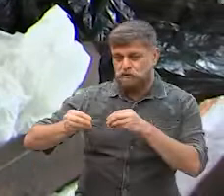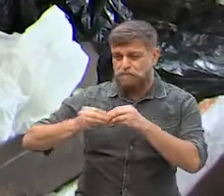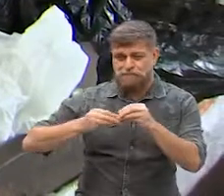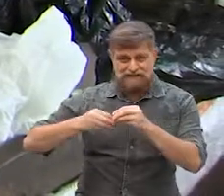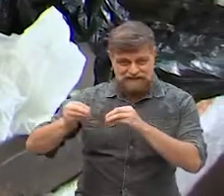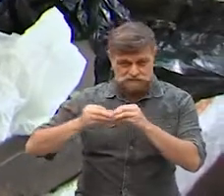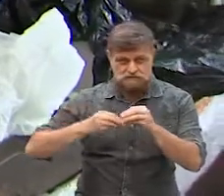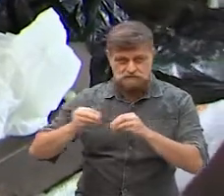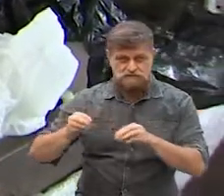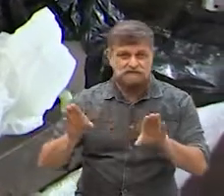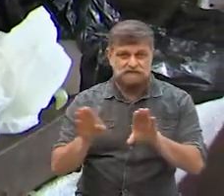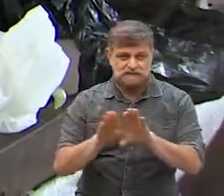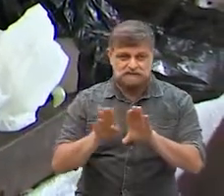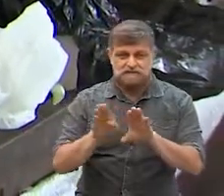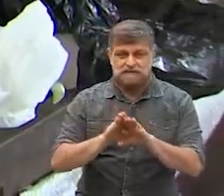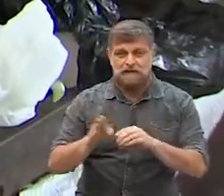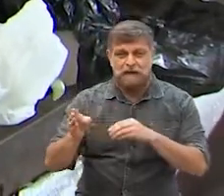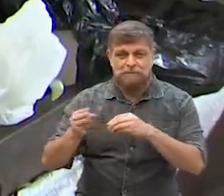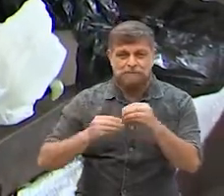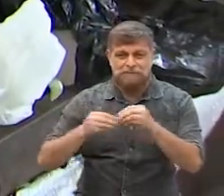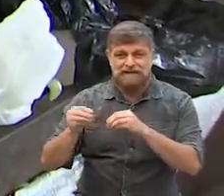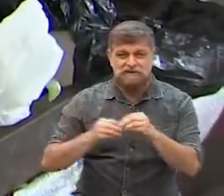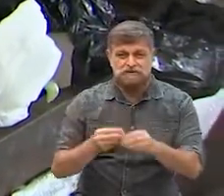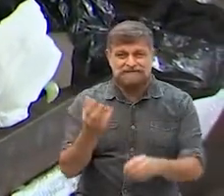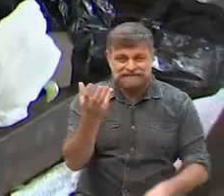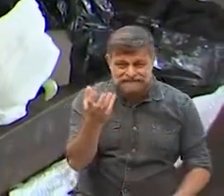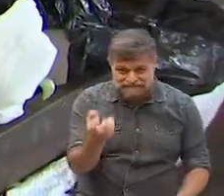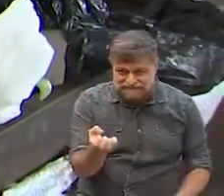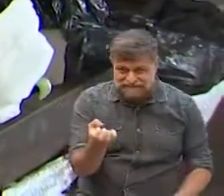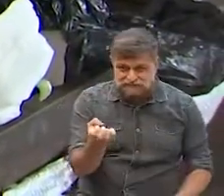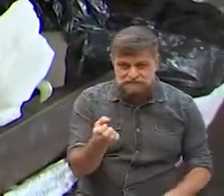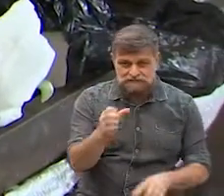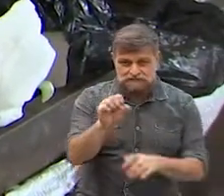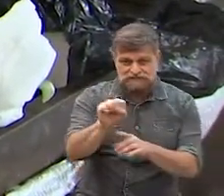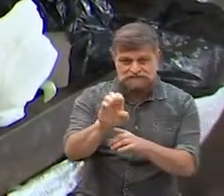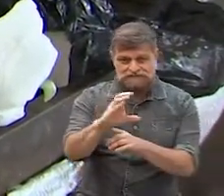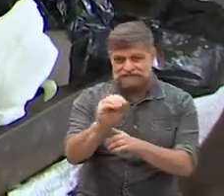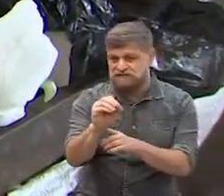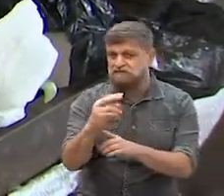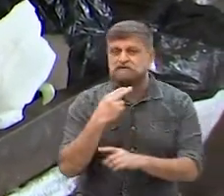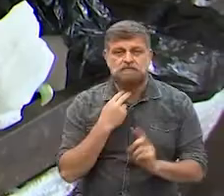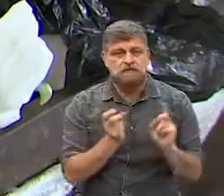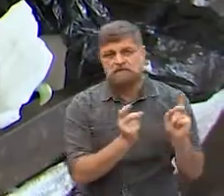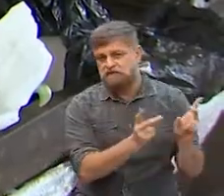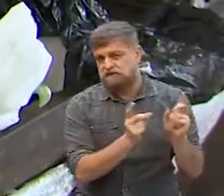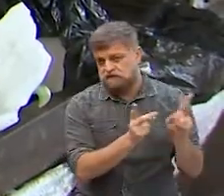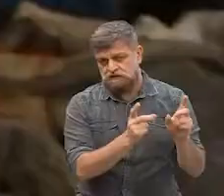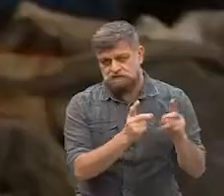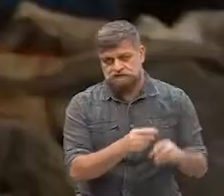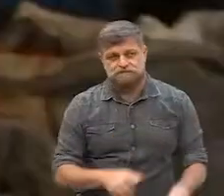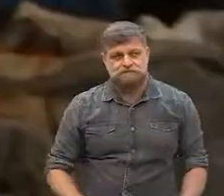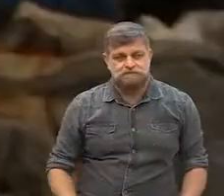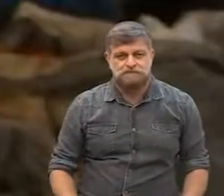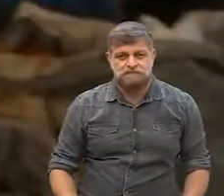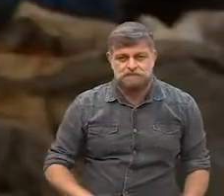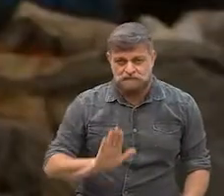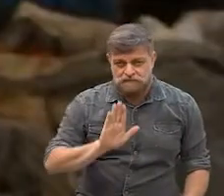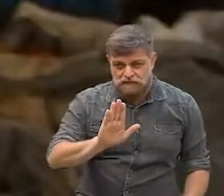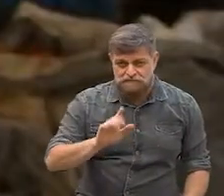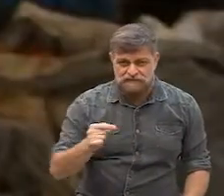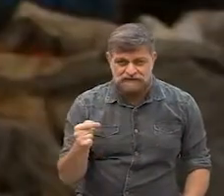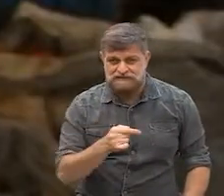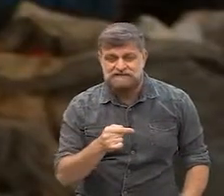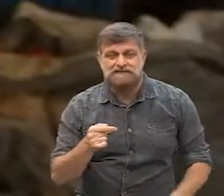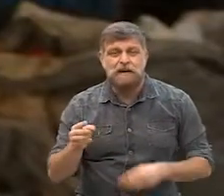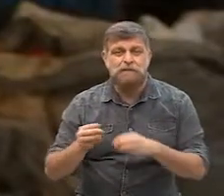também, que se chama plástico seco, que também não tem comércio. Mas esse caso que não tem